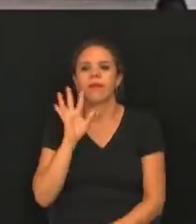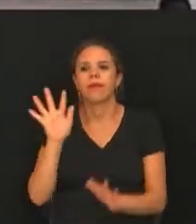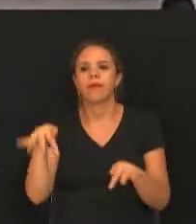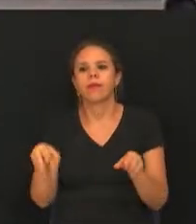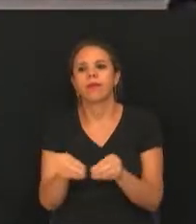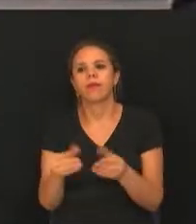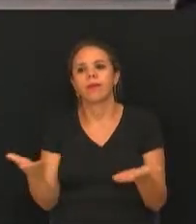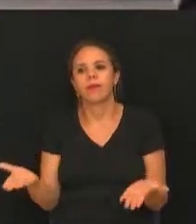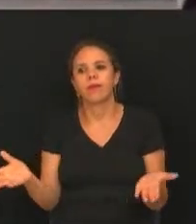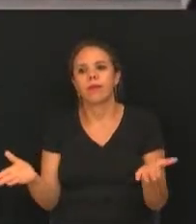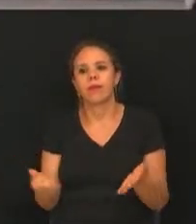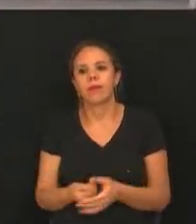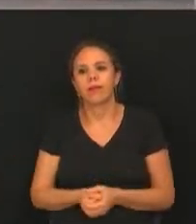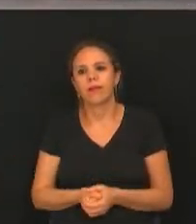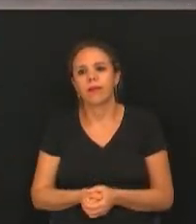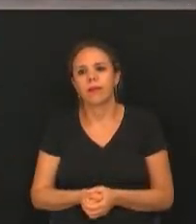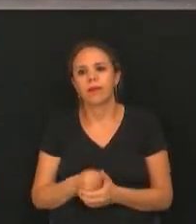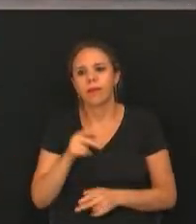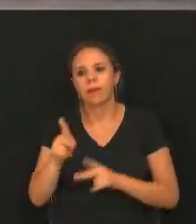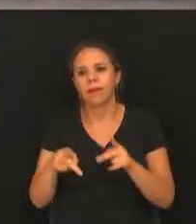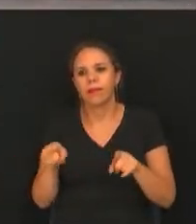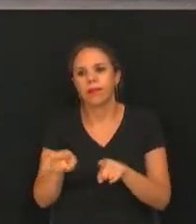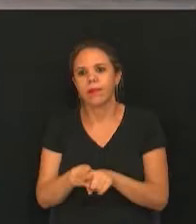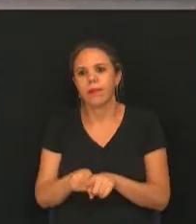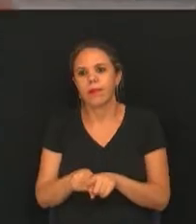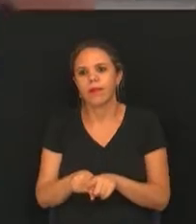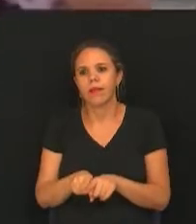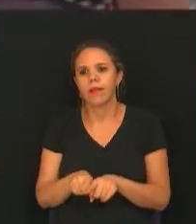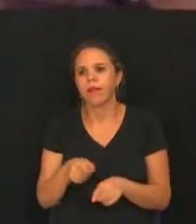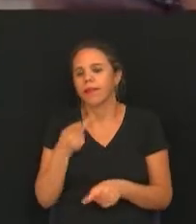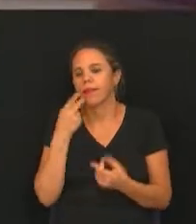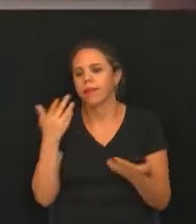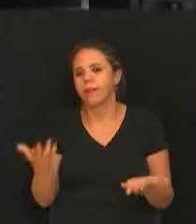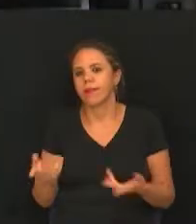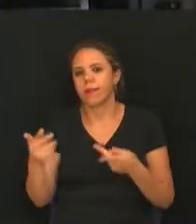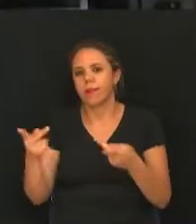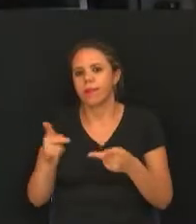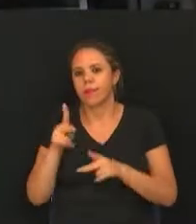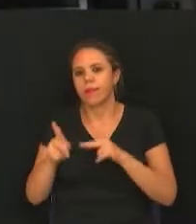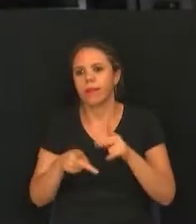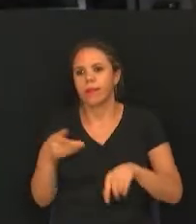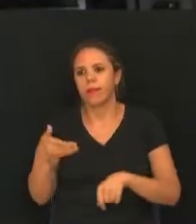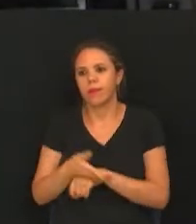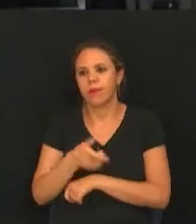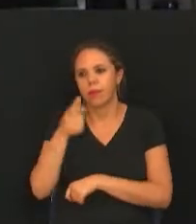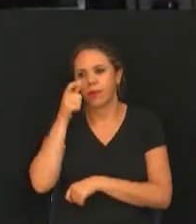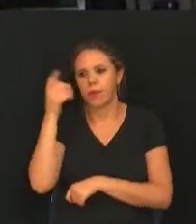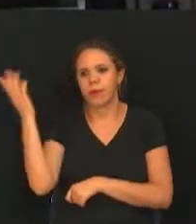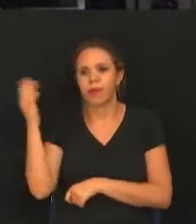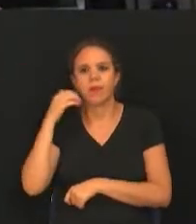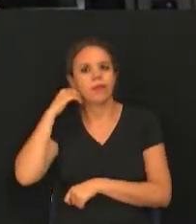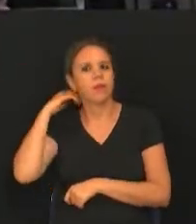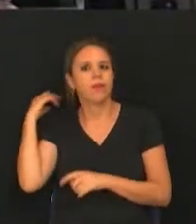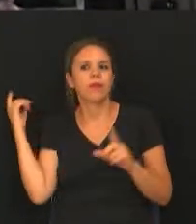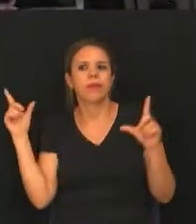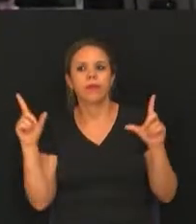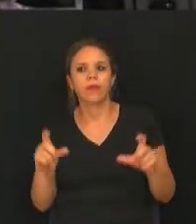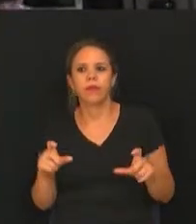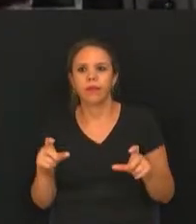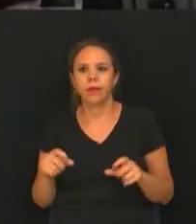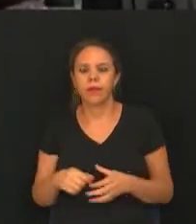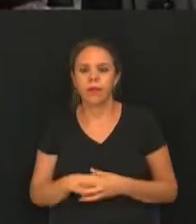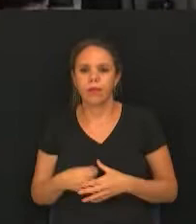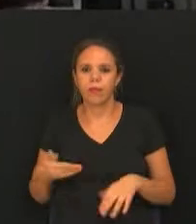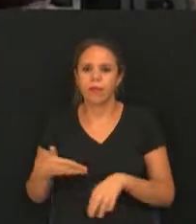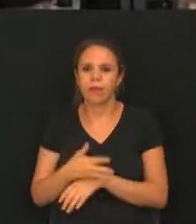tudo isso é do povo também. Então, como o senhor disse, fica o convite para as pessoas passarem aqui na frente, tirarem foto e virem